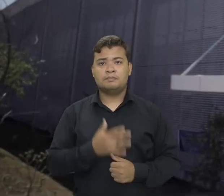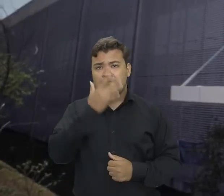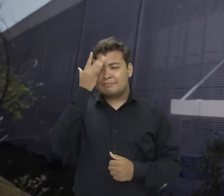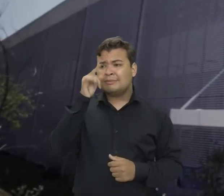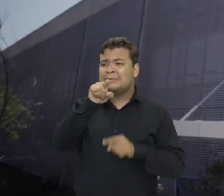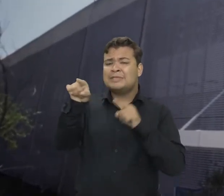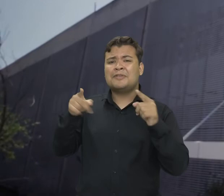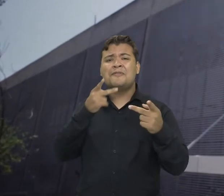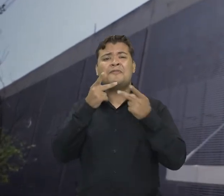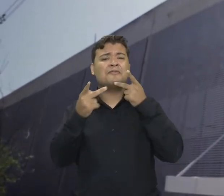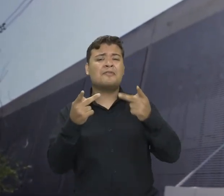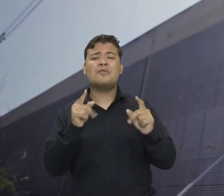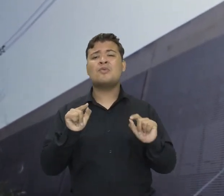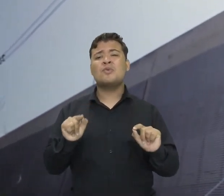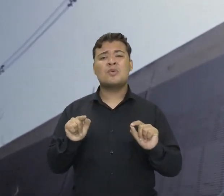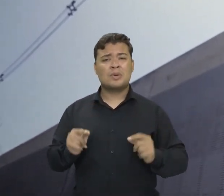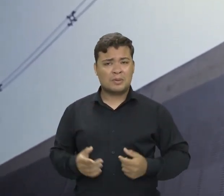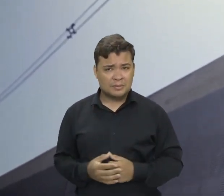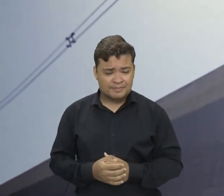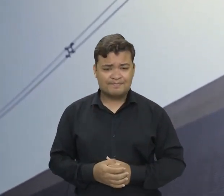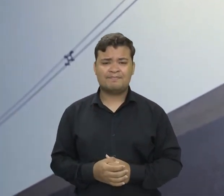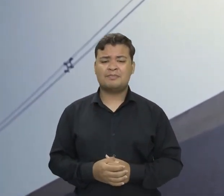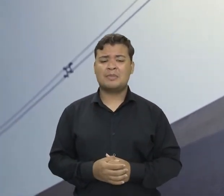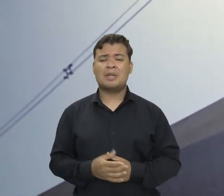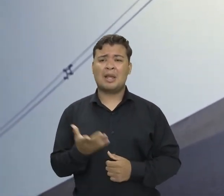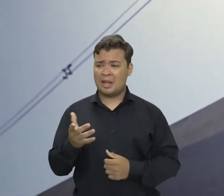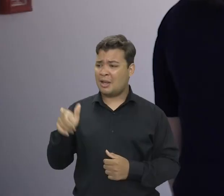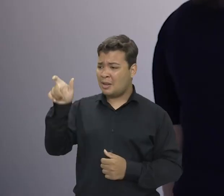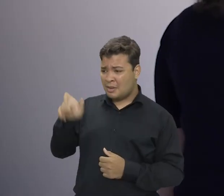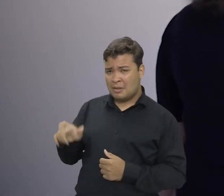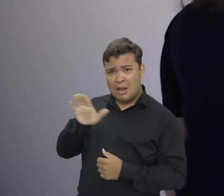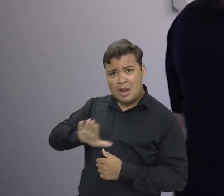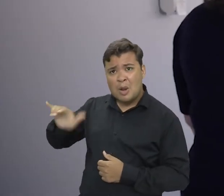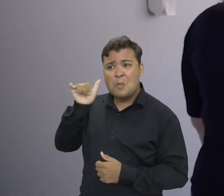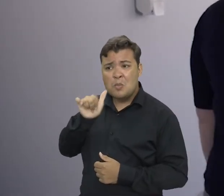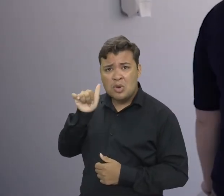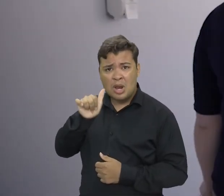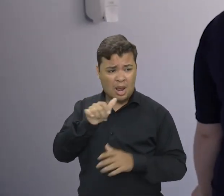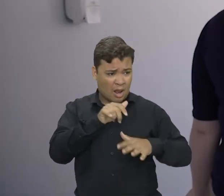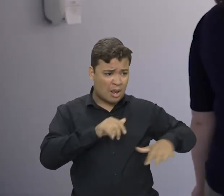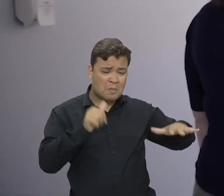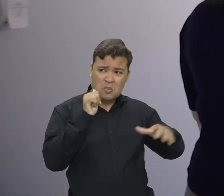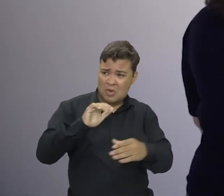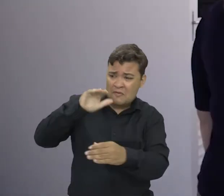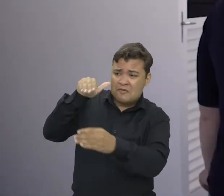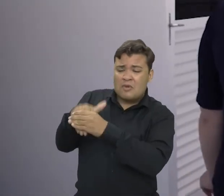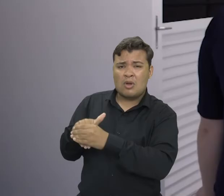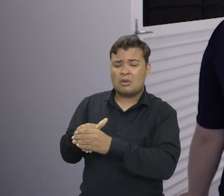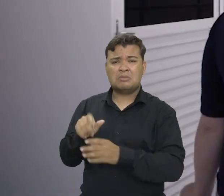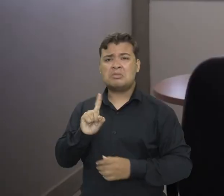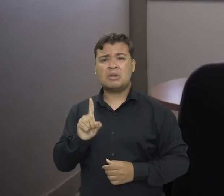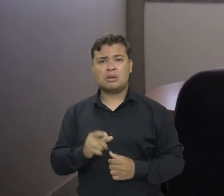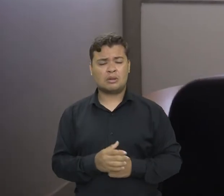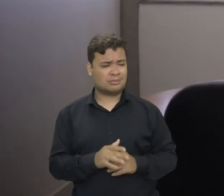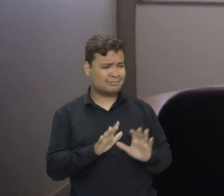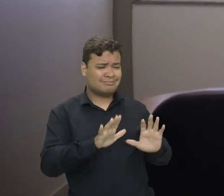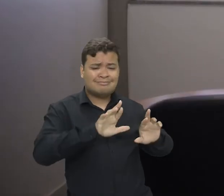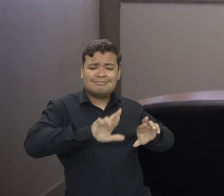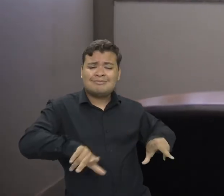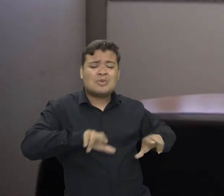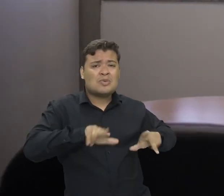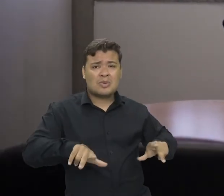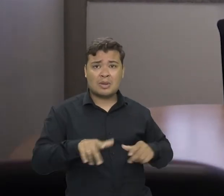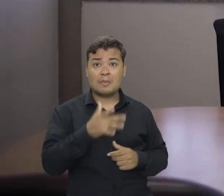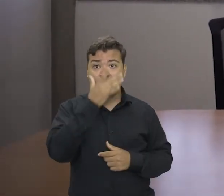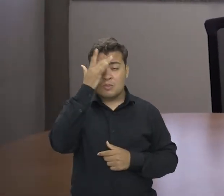As pessoas às vezes ficam falando que, mas nem mulher vota em mulher. Mas não é sobre isso, né? O ponto é